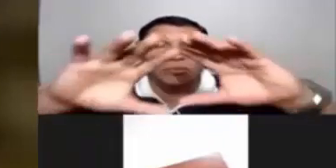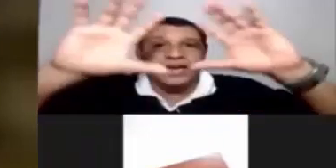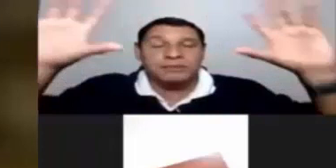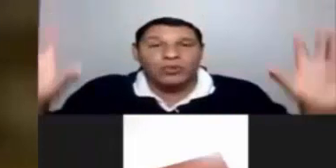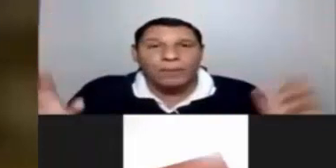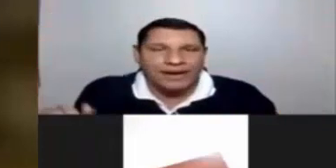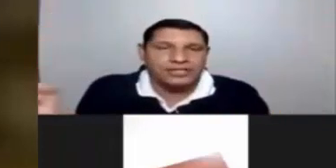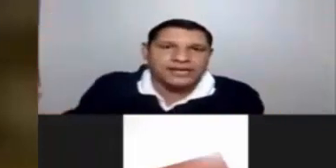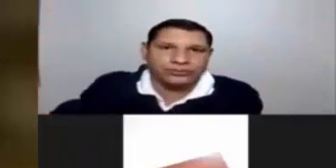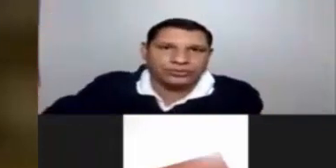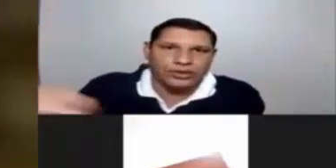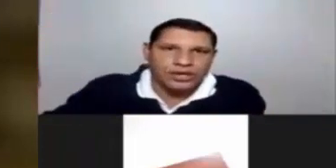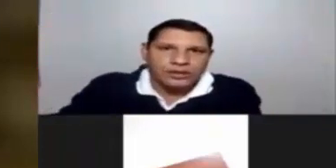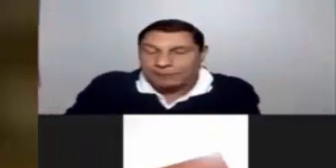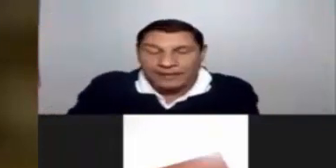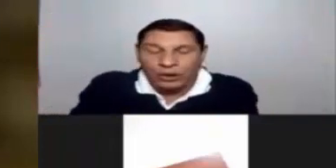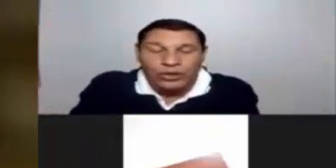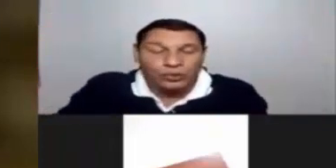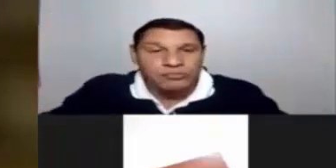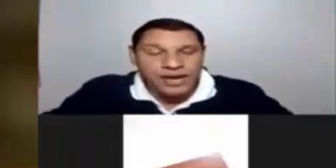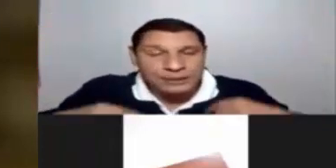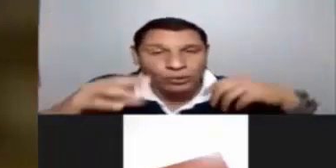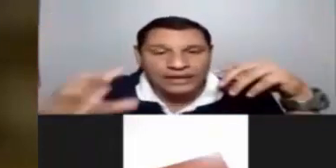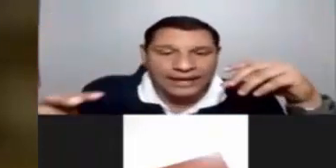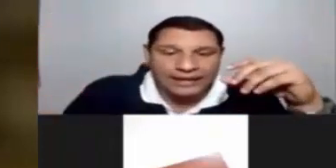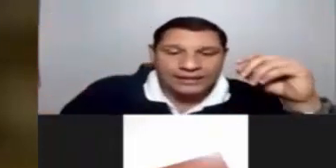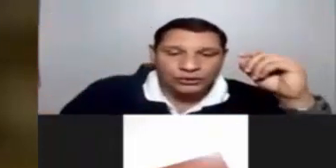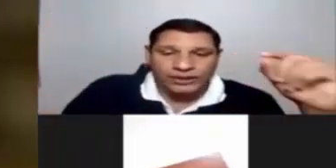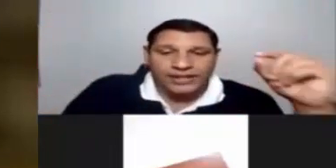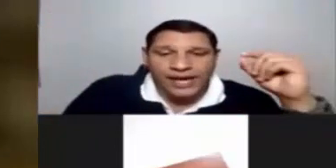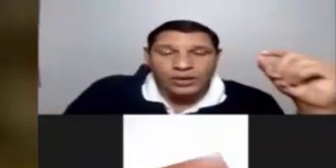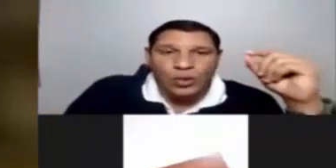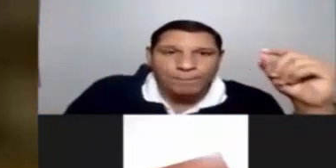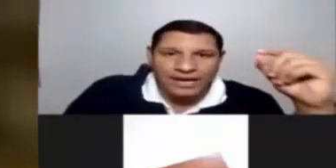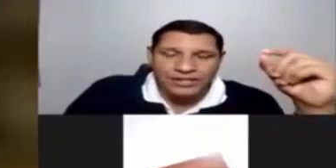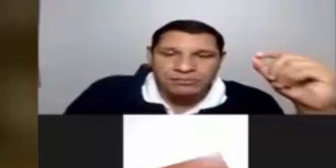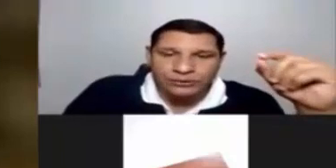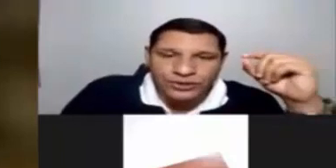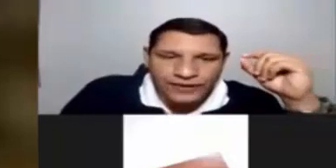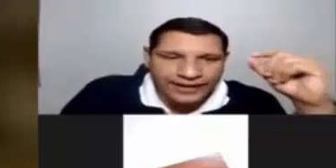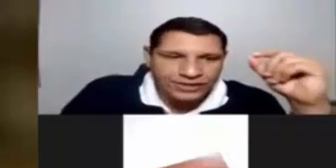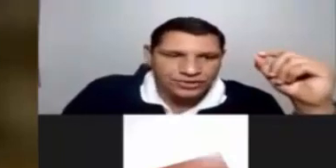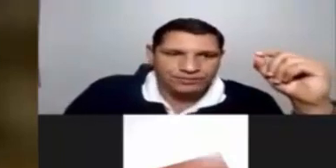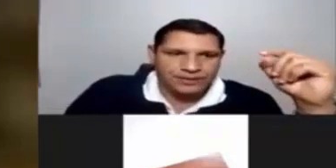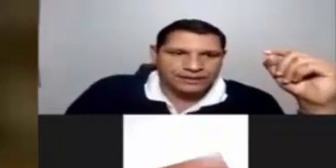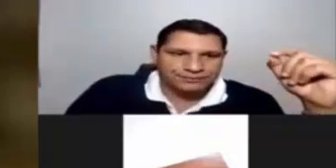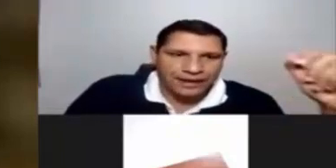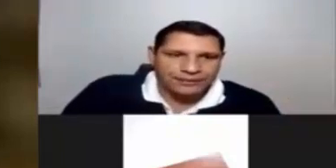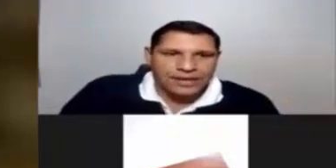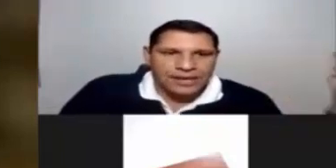ali no mesmo compartimento. Perdão, no mesmo lugar, só que em compartimentos diferentes,